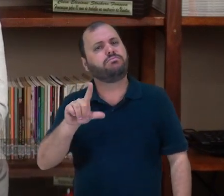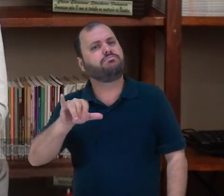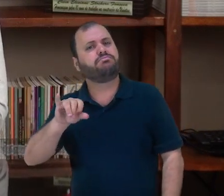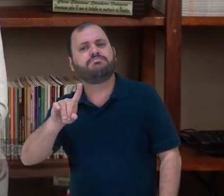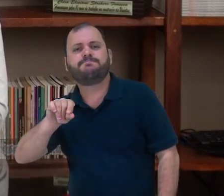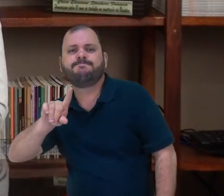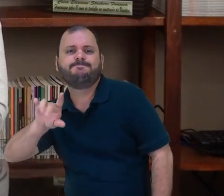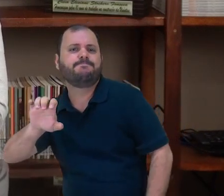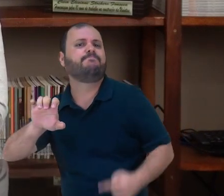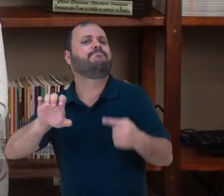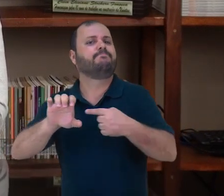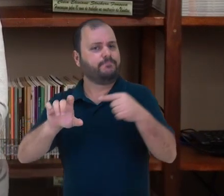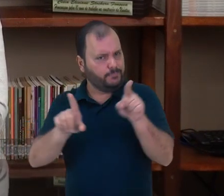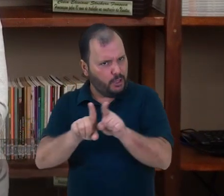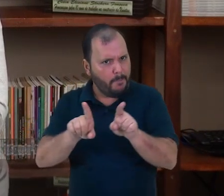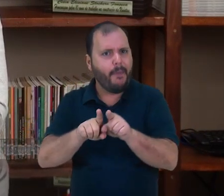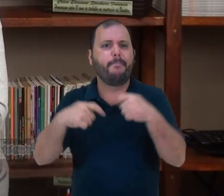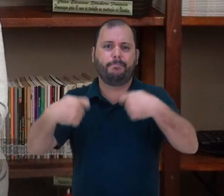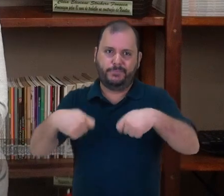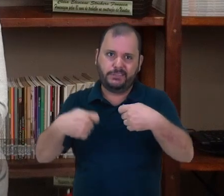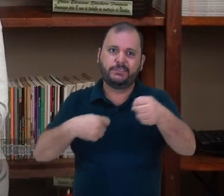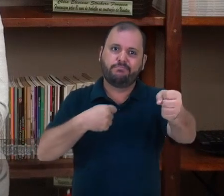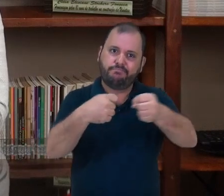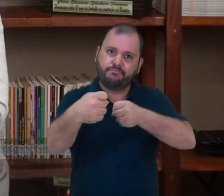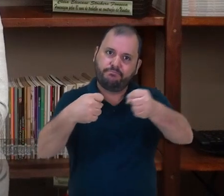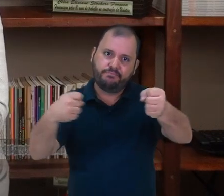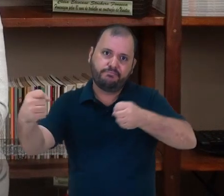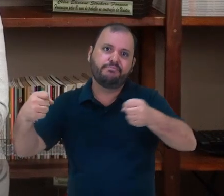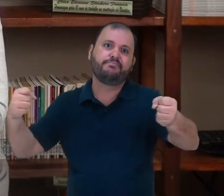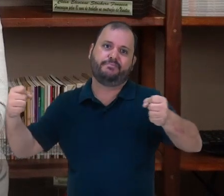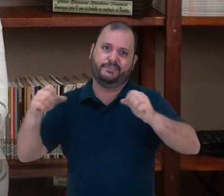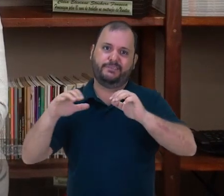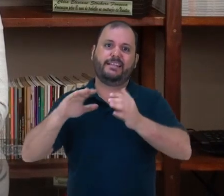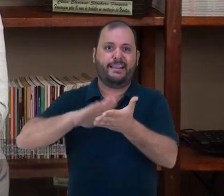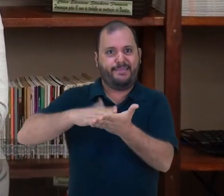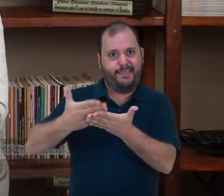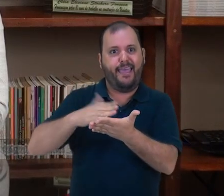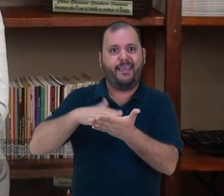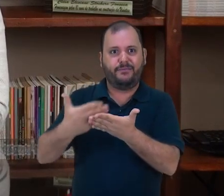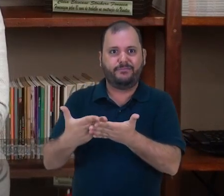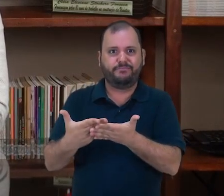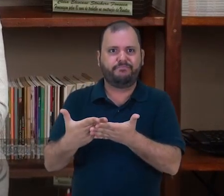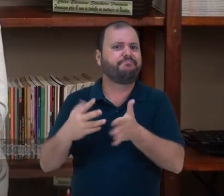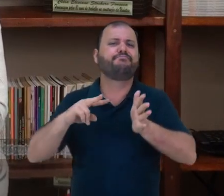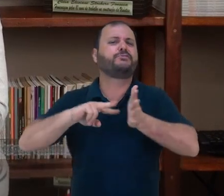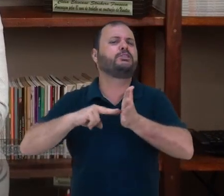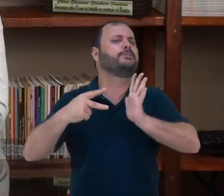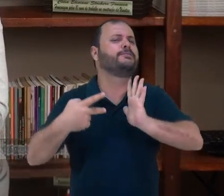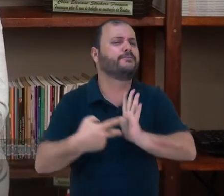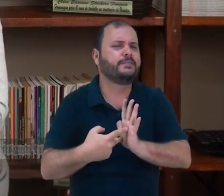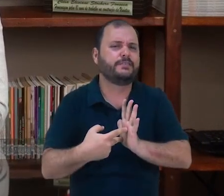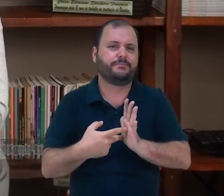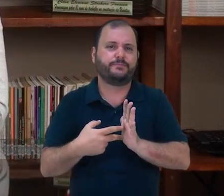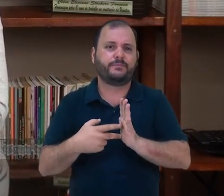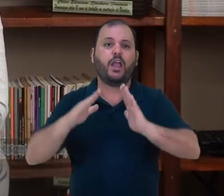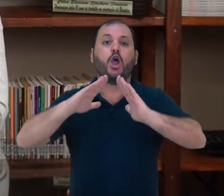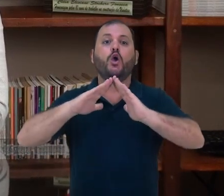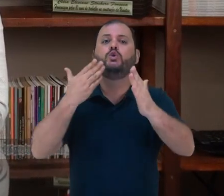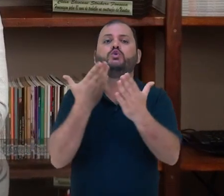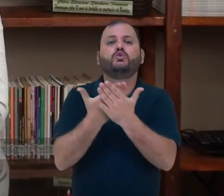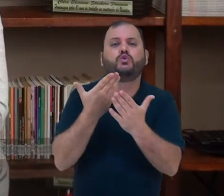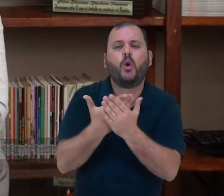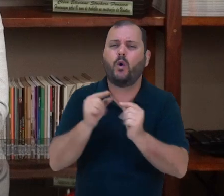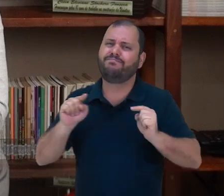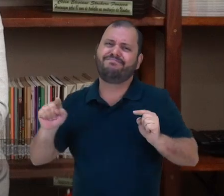todas as escolas de educação infantil, de ensino fundamental e de ensino médio, e todas as faculdades,